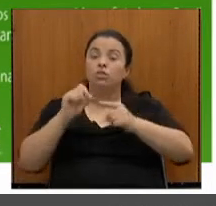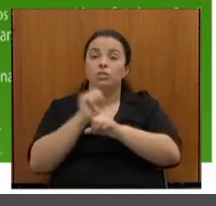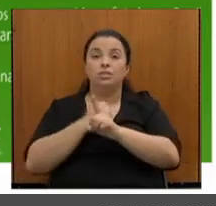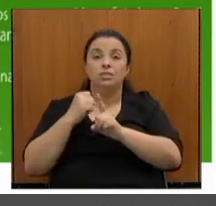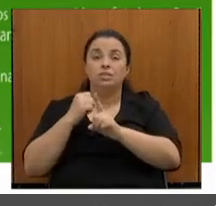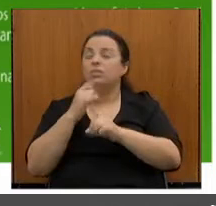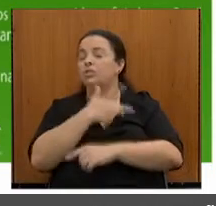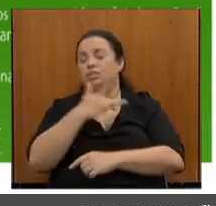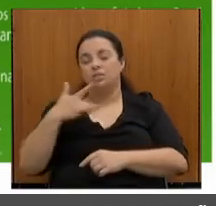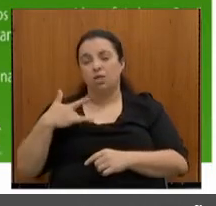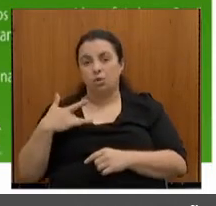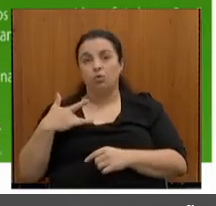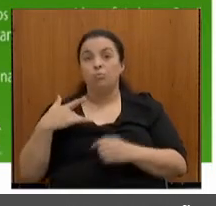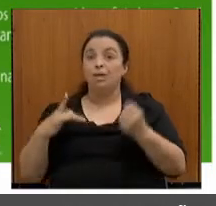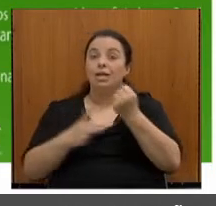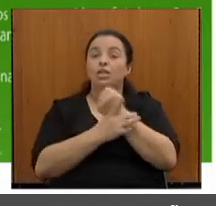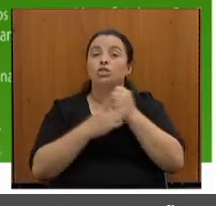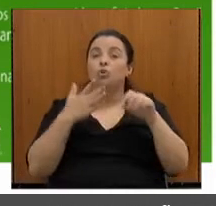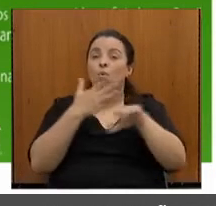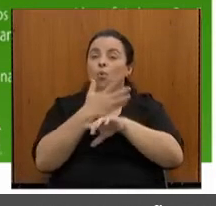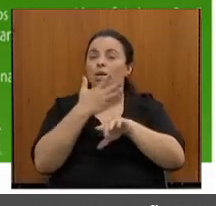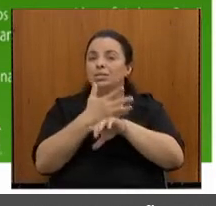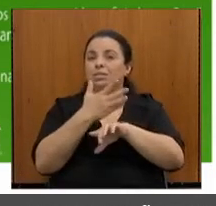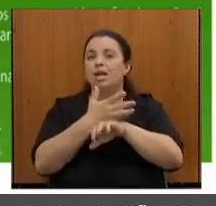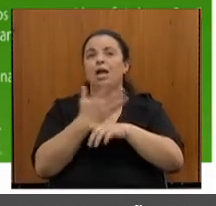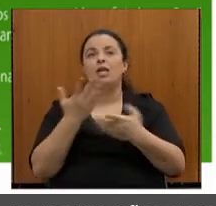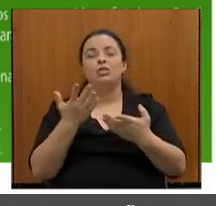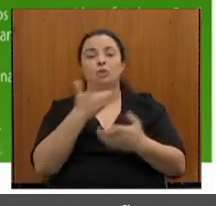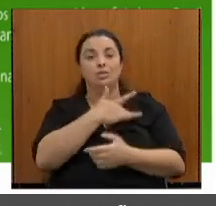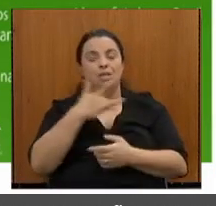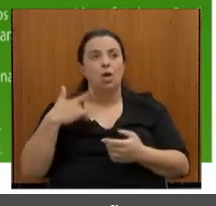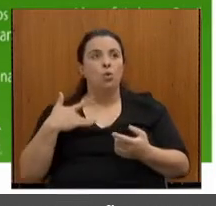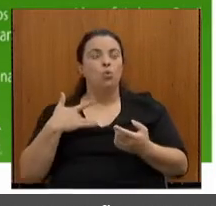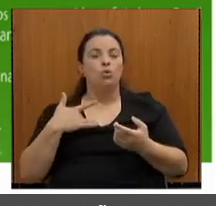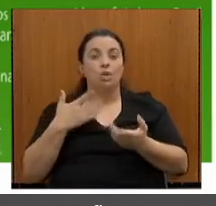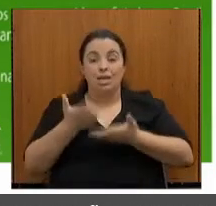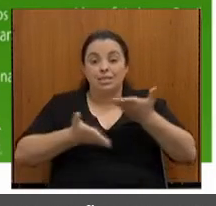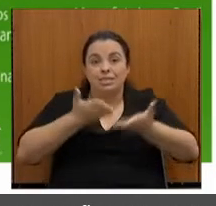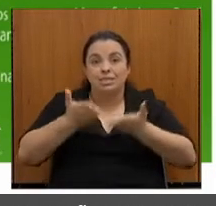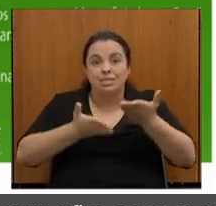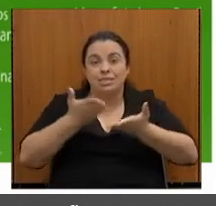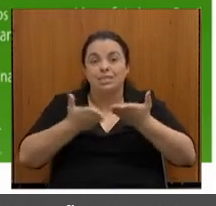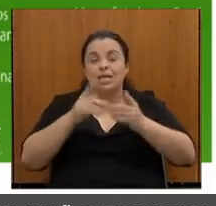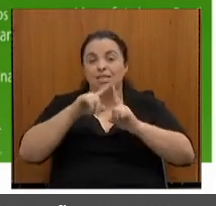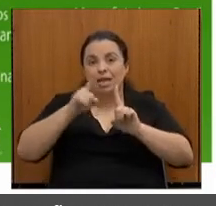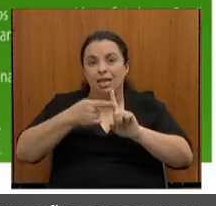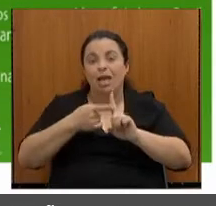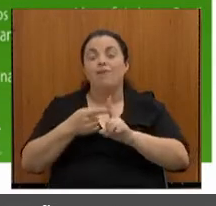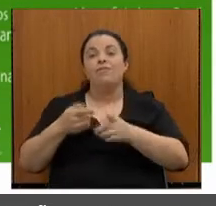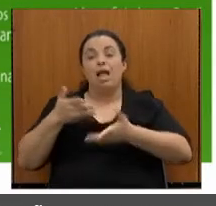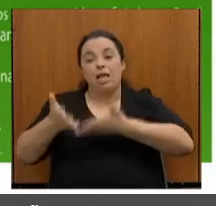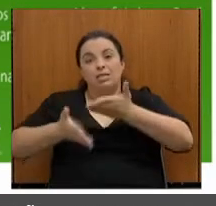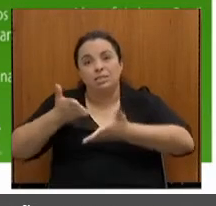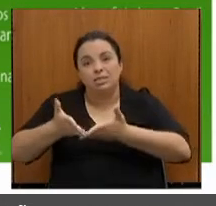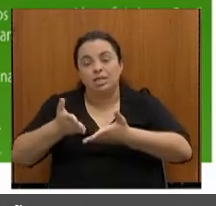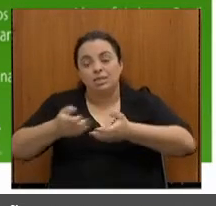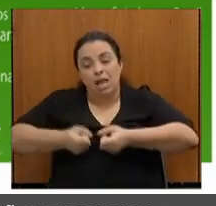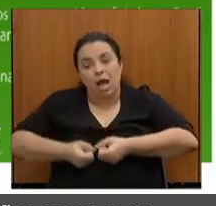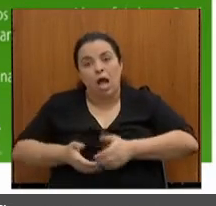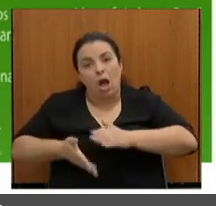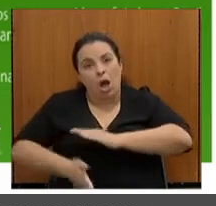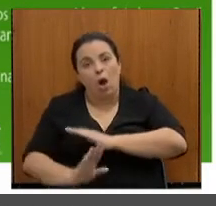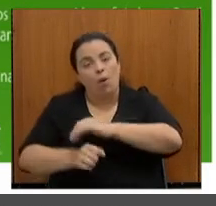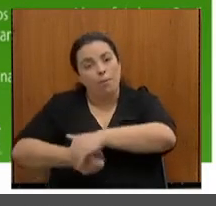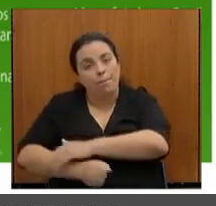planejamento reprodutivo, assistência pré-natal, assistência ao parto, representam ações essenciais no combate tanto